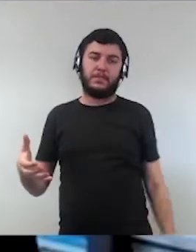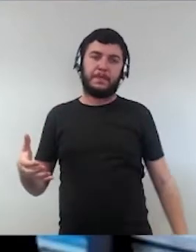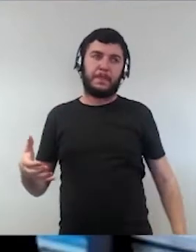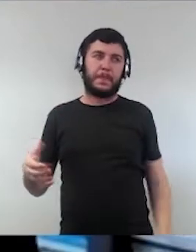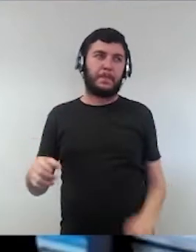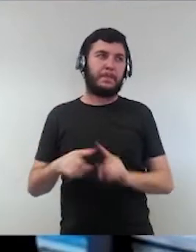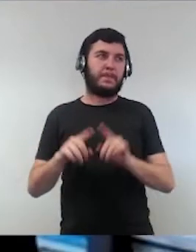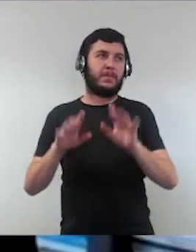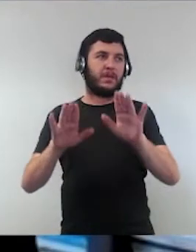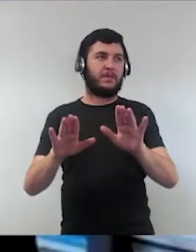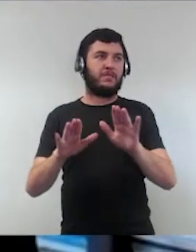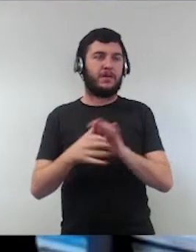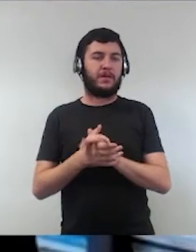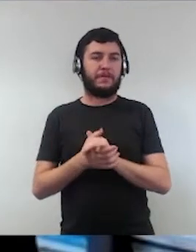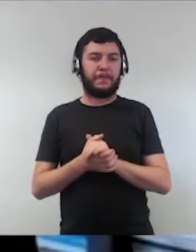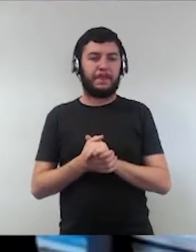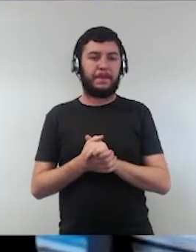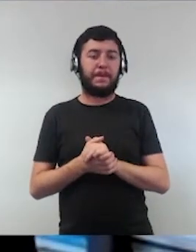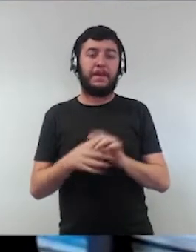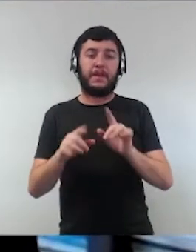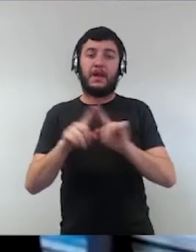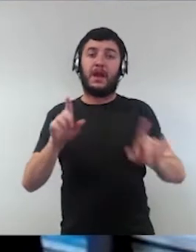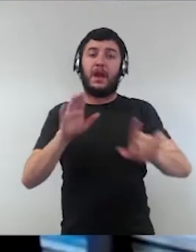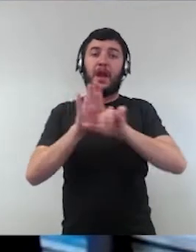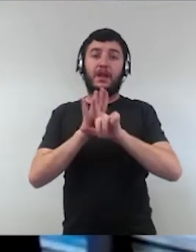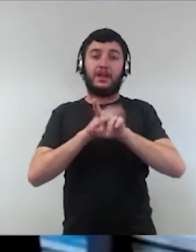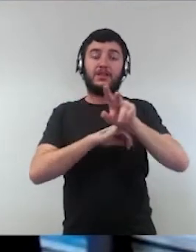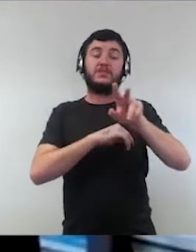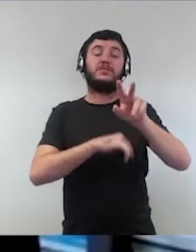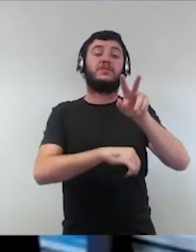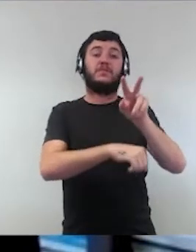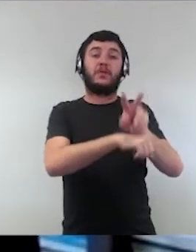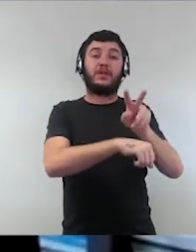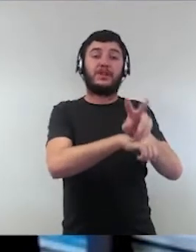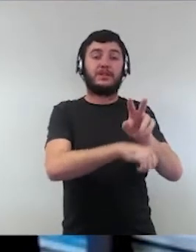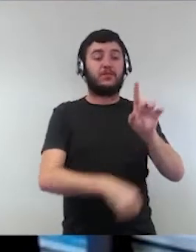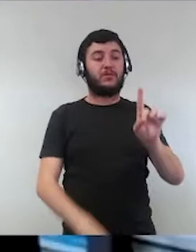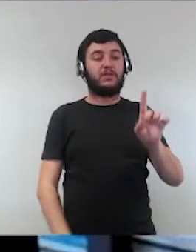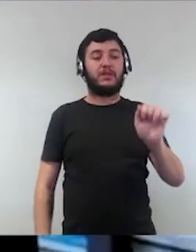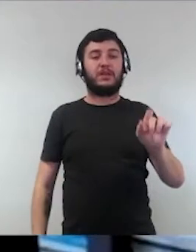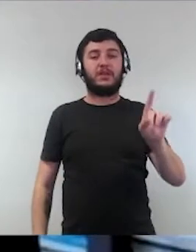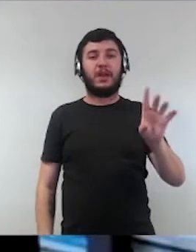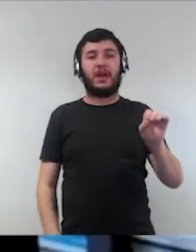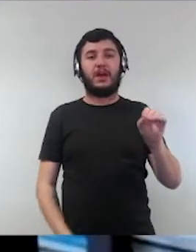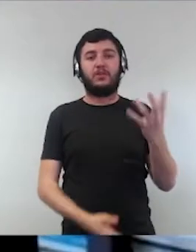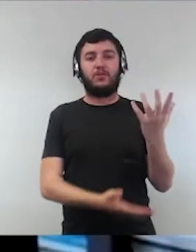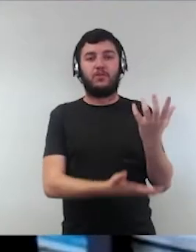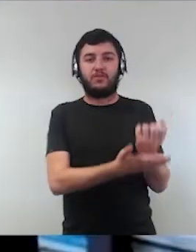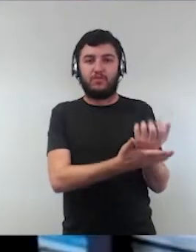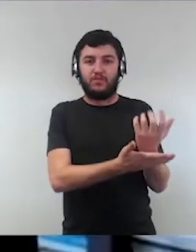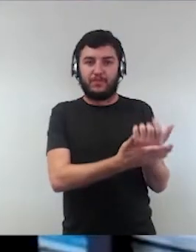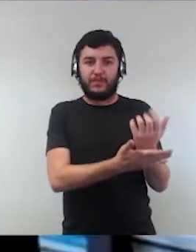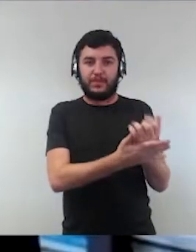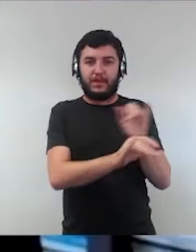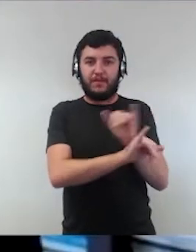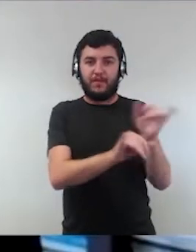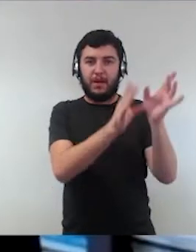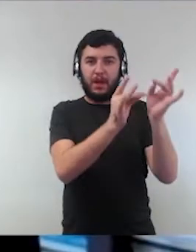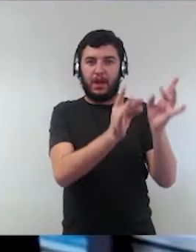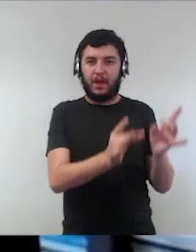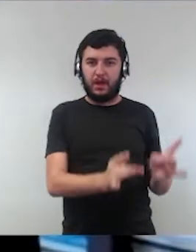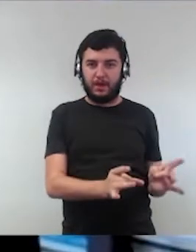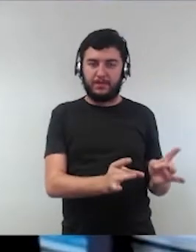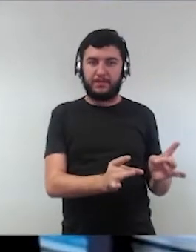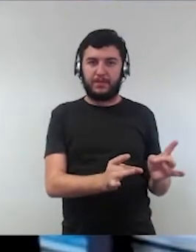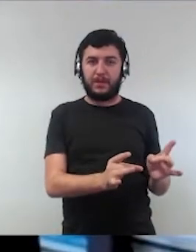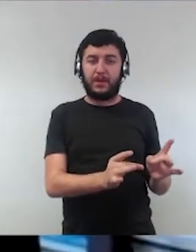Mas a Lei Geral de Proteção de Dados, ela, em princípio, deverá entrar em vigor